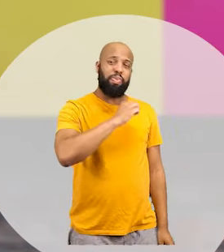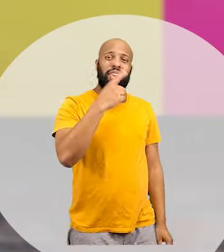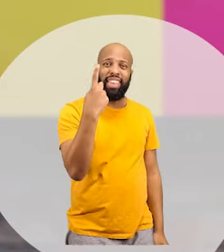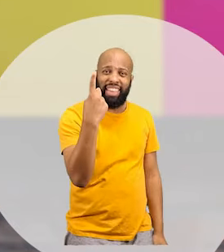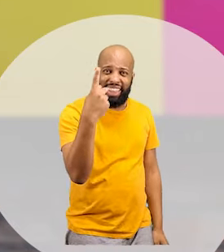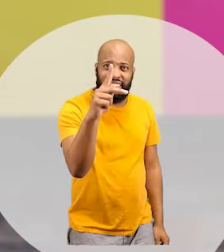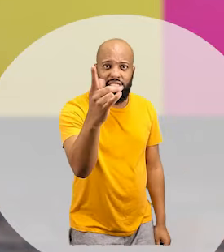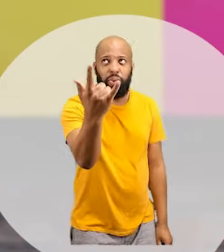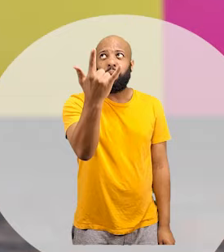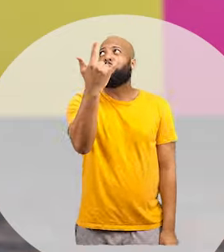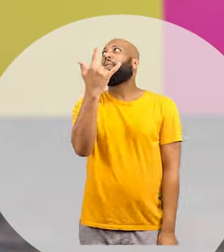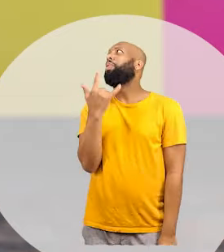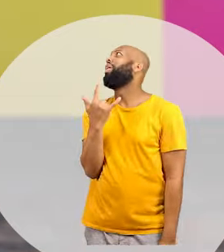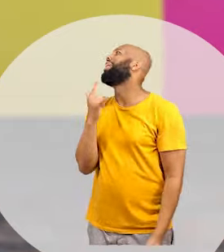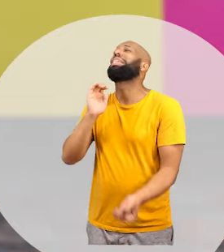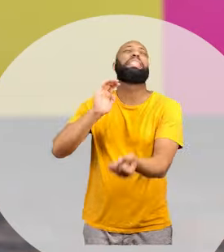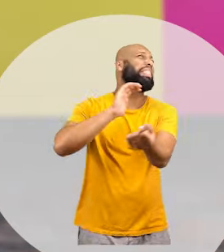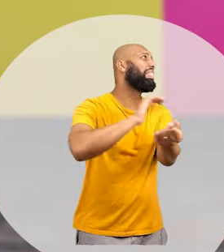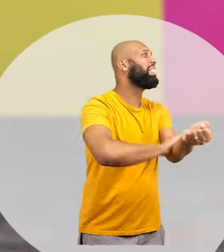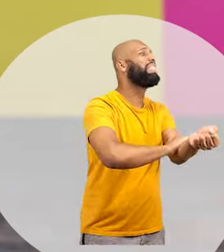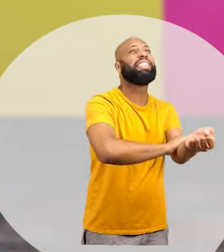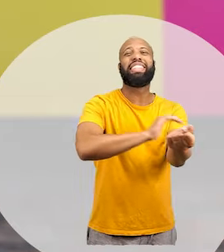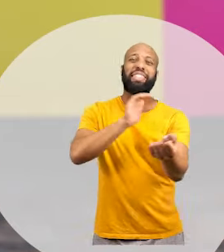o seu amor se